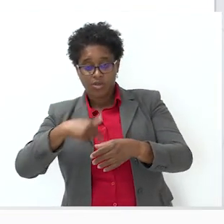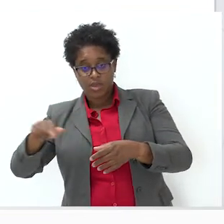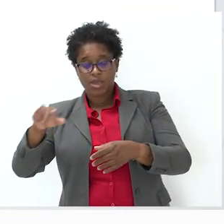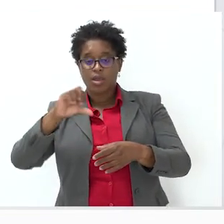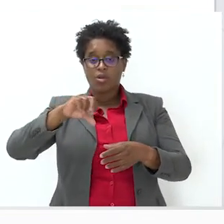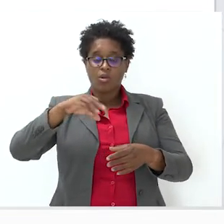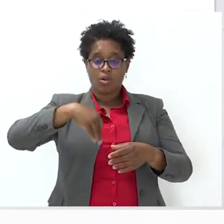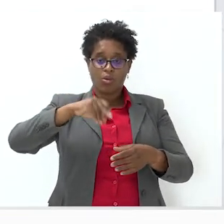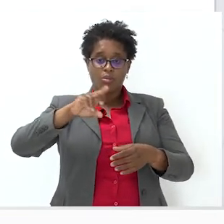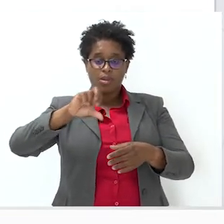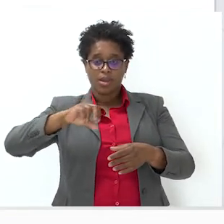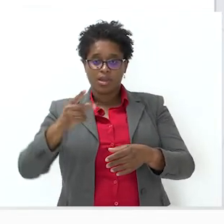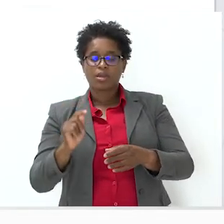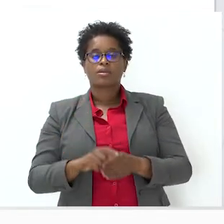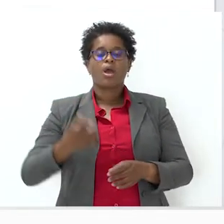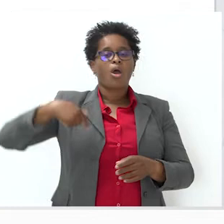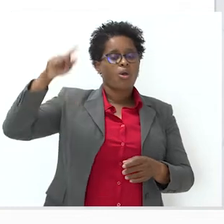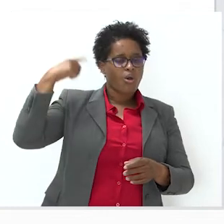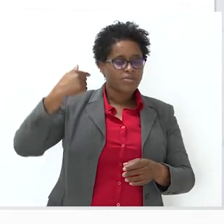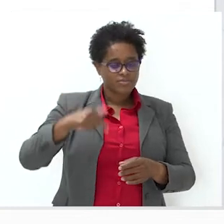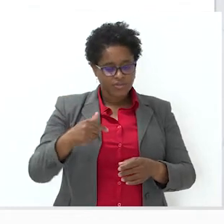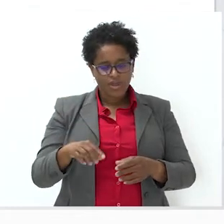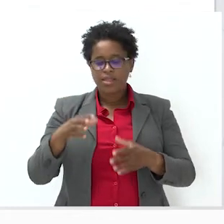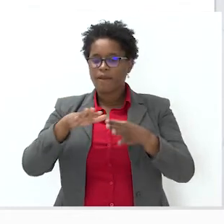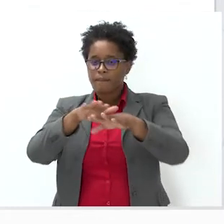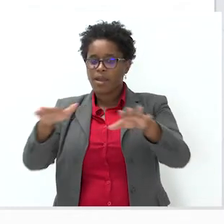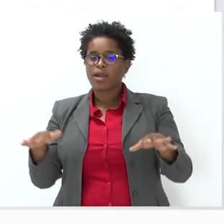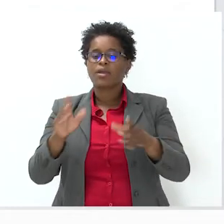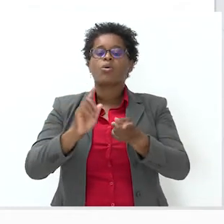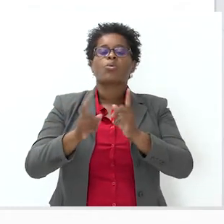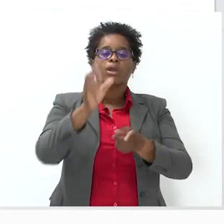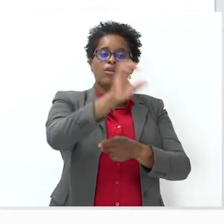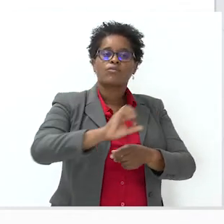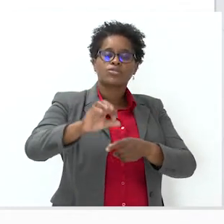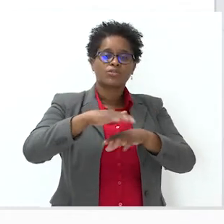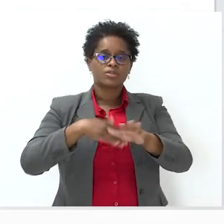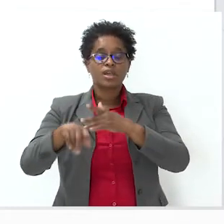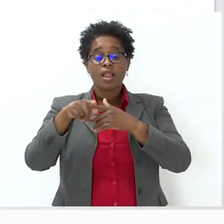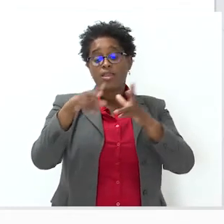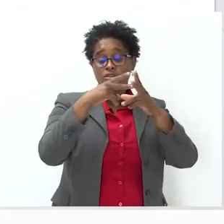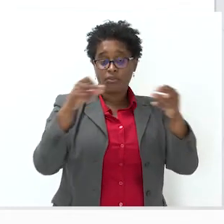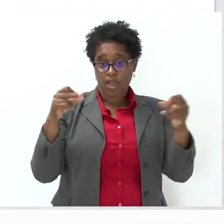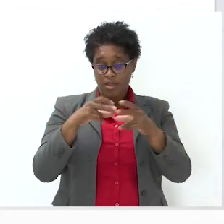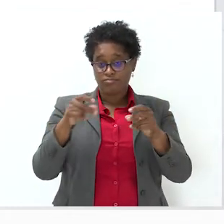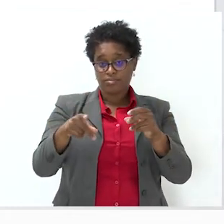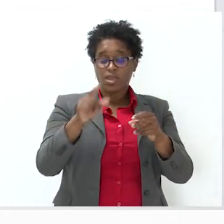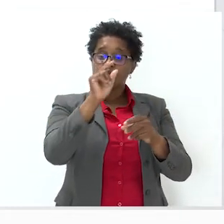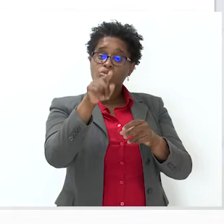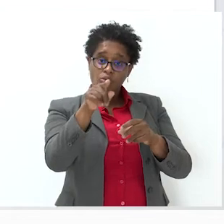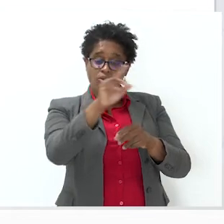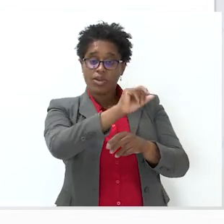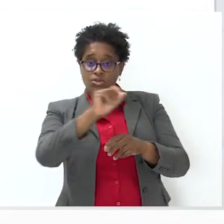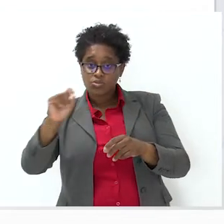parque. Ontem estivemos na praia. O que é que vão fazer? Nas frases, vão